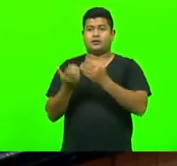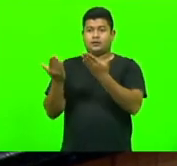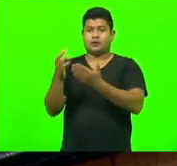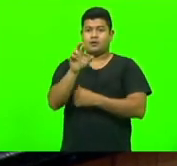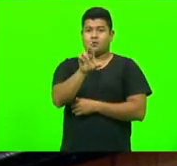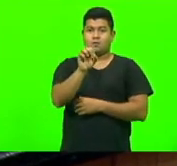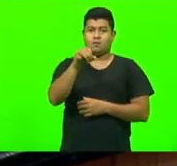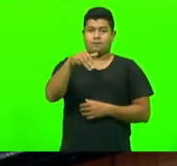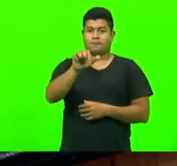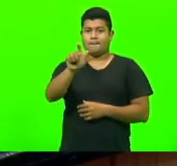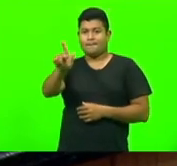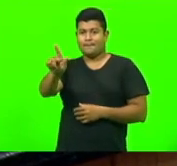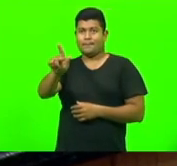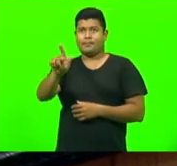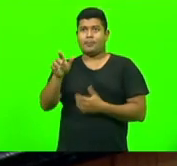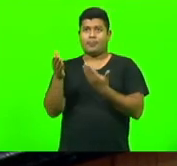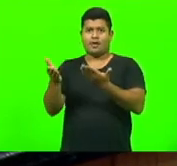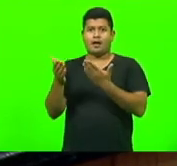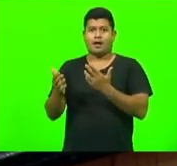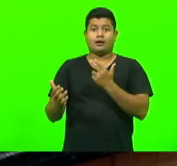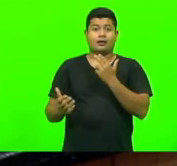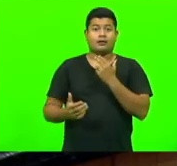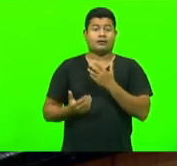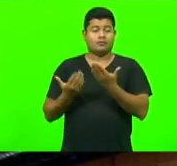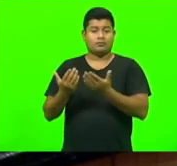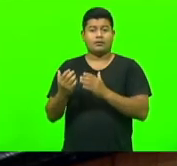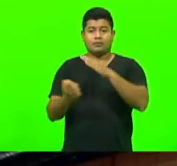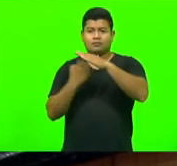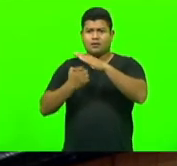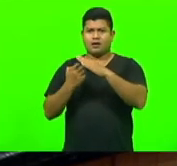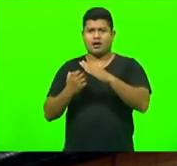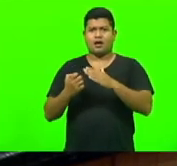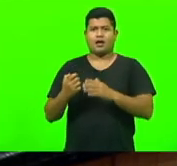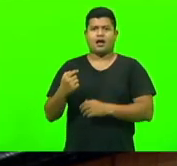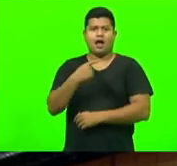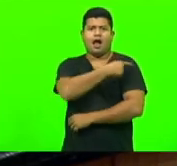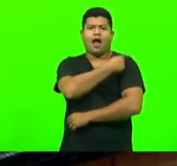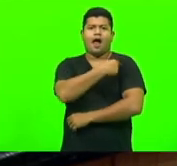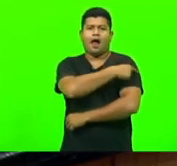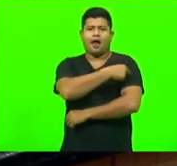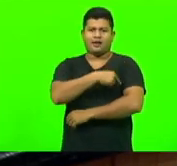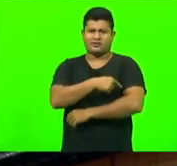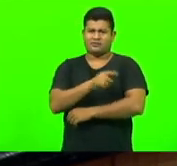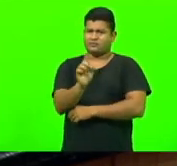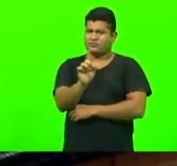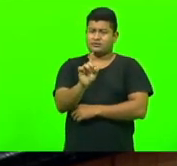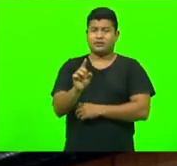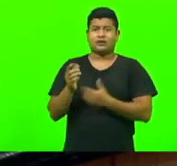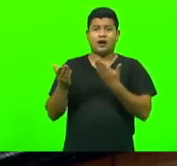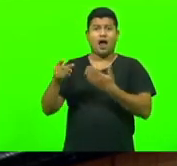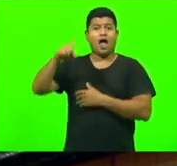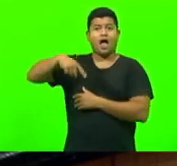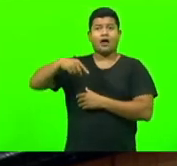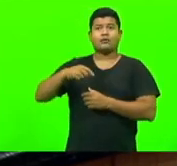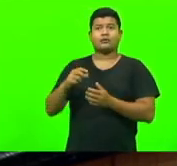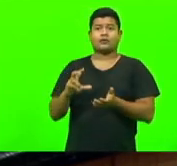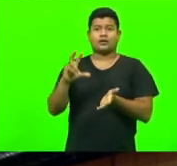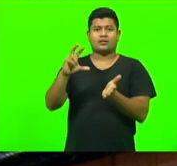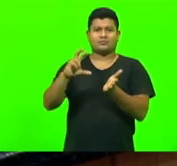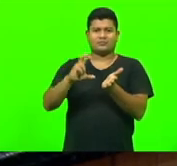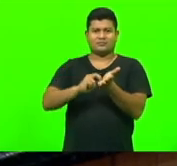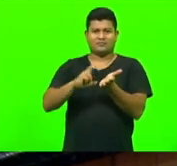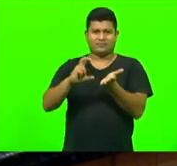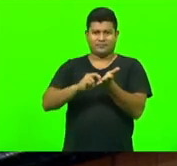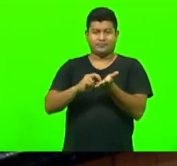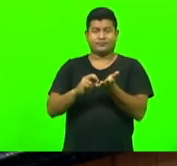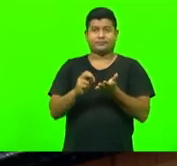empresa não tinha nada de nazista, era uma empresa simples que carimbava cartões, que perfurava cartões. Esses cartões perfurados foram